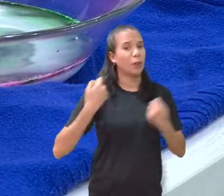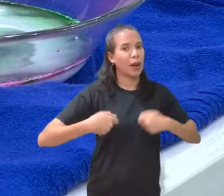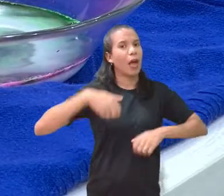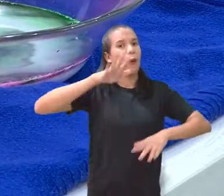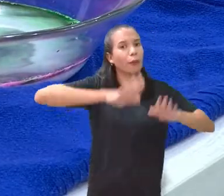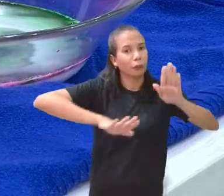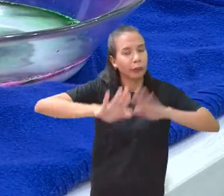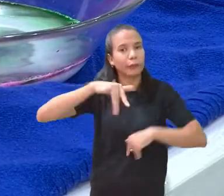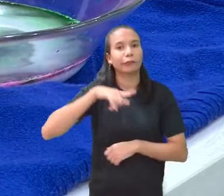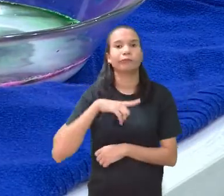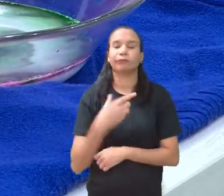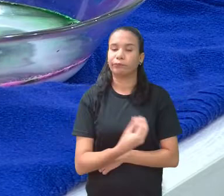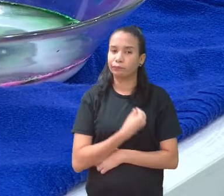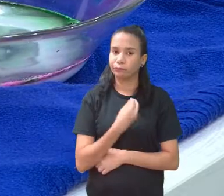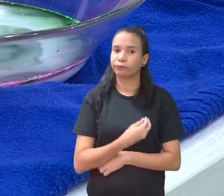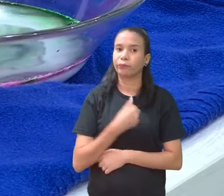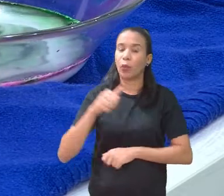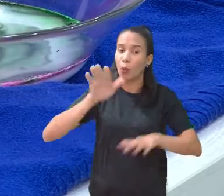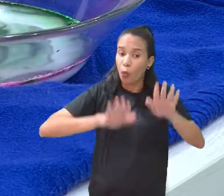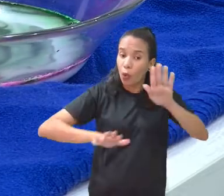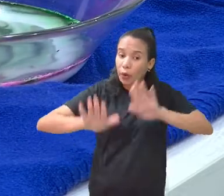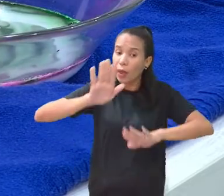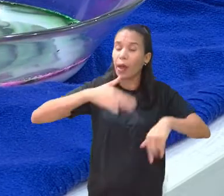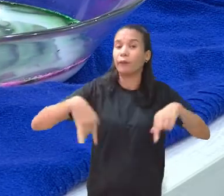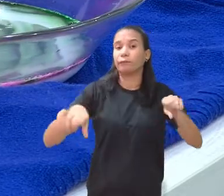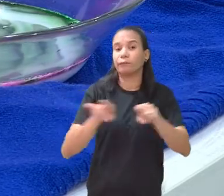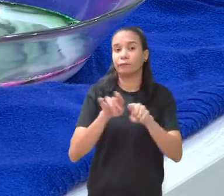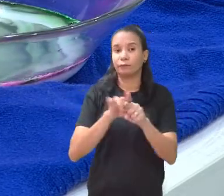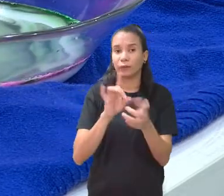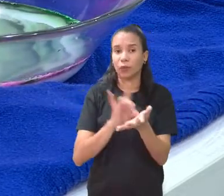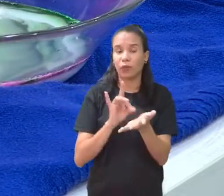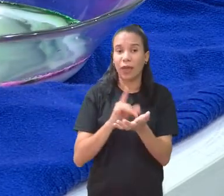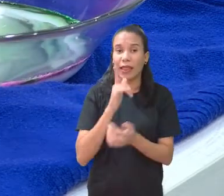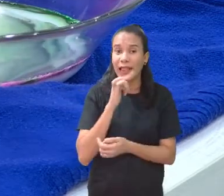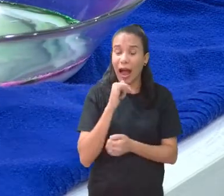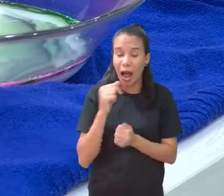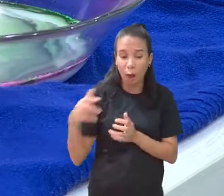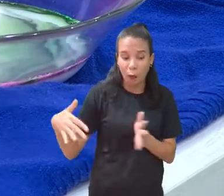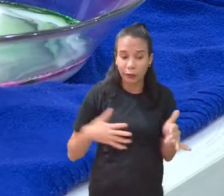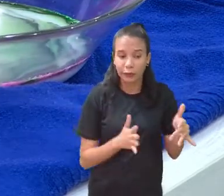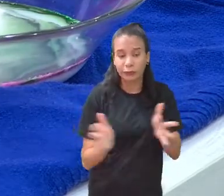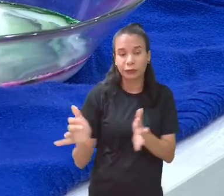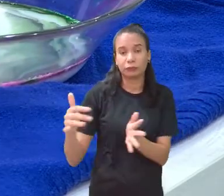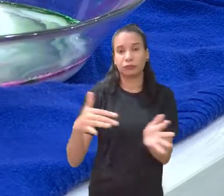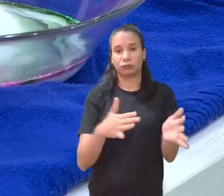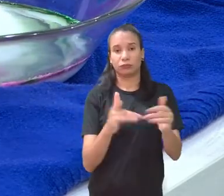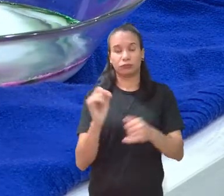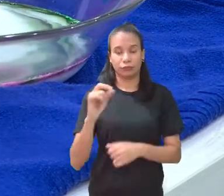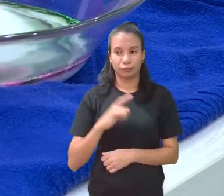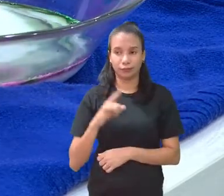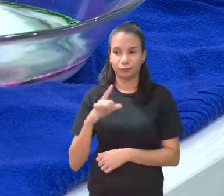cuidado com isso. Cuidar dessa parte hídrica, né? Que